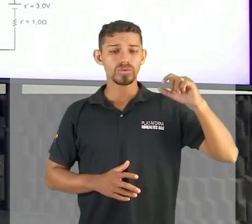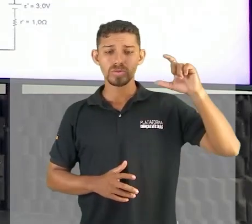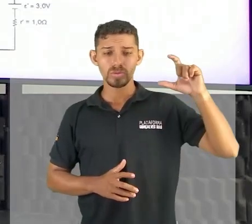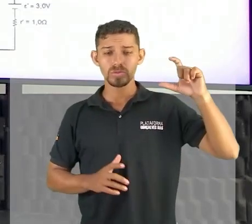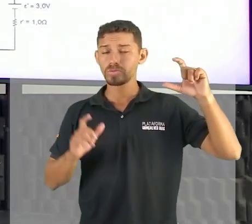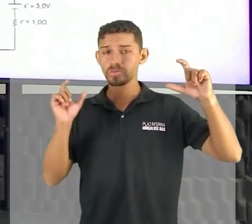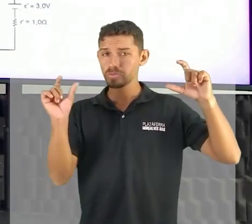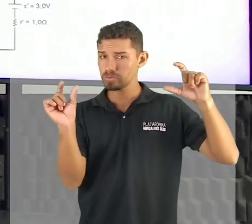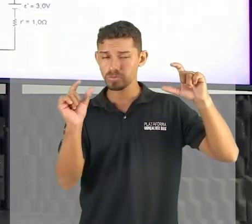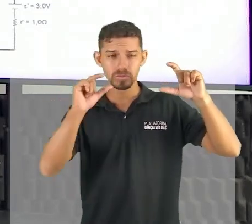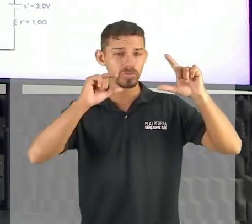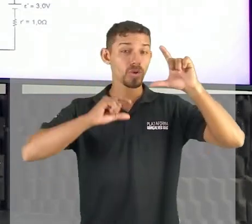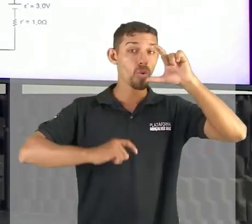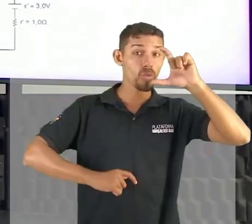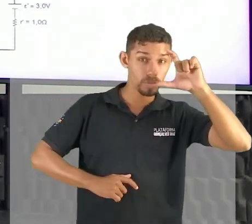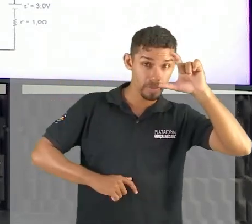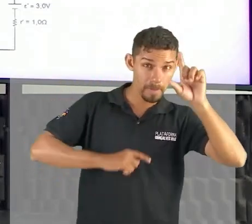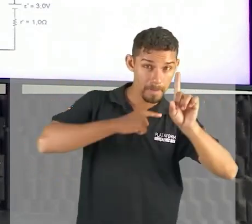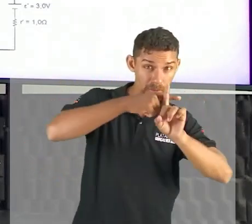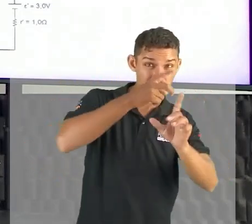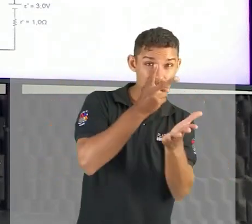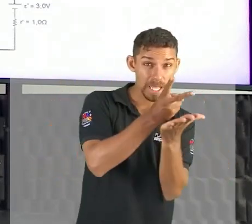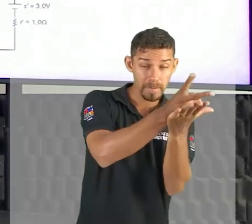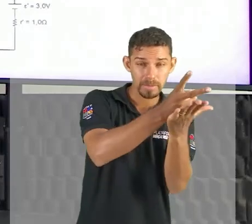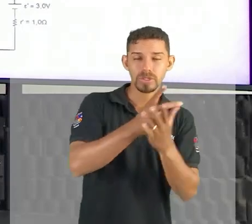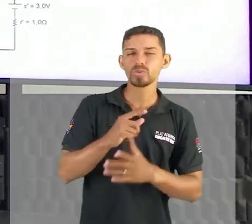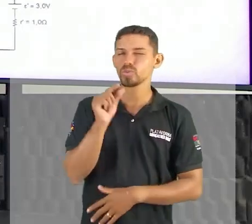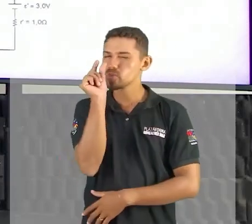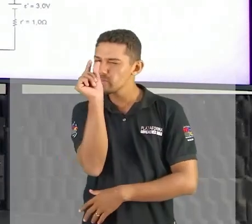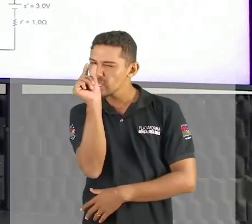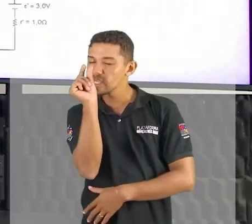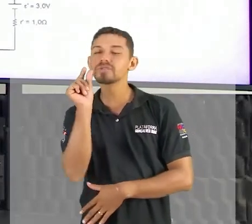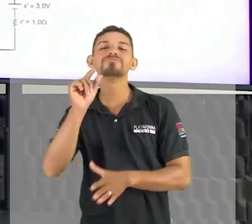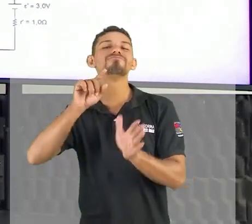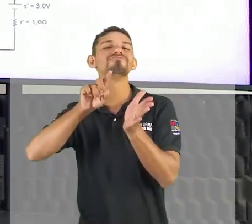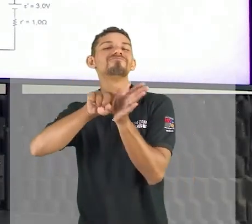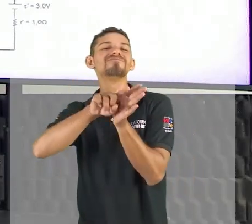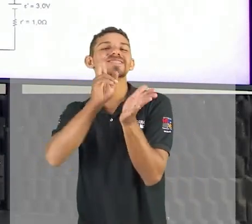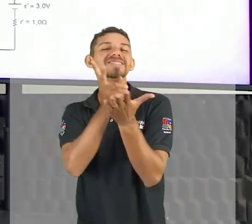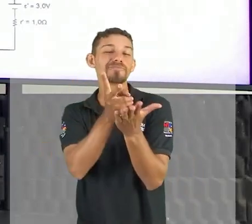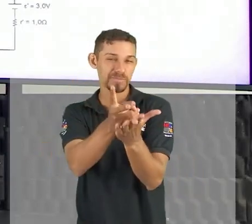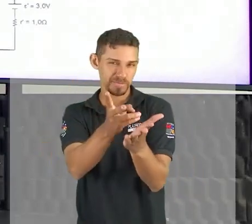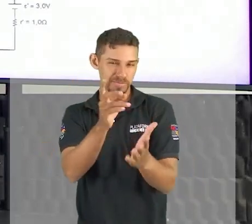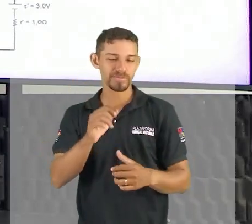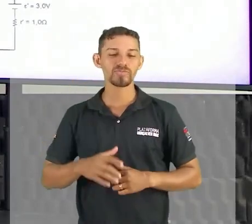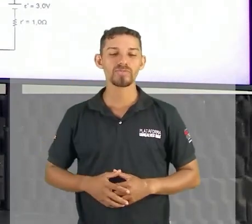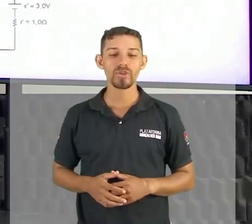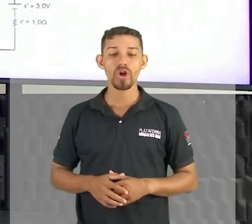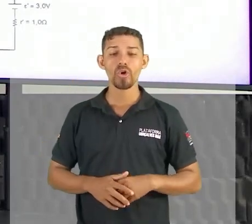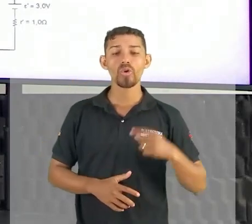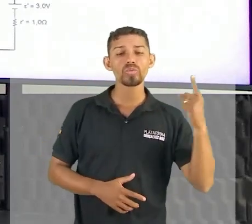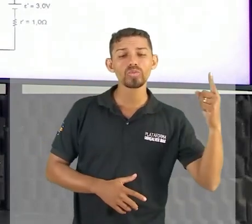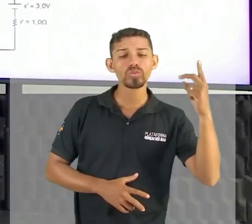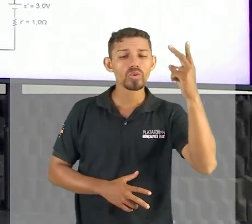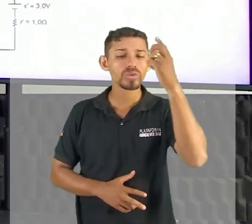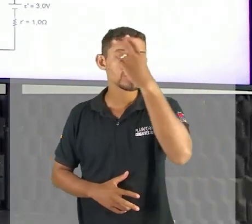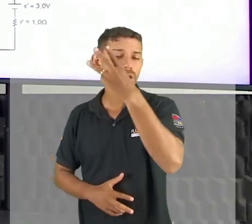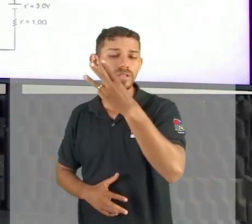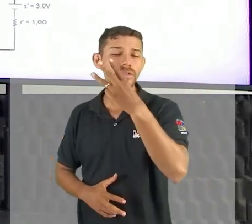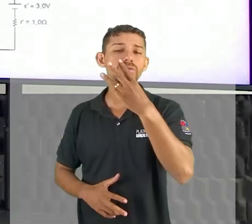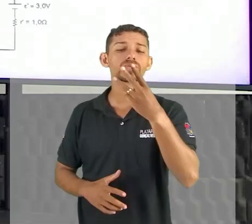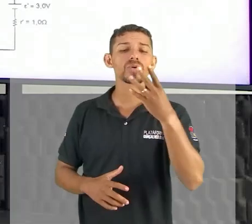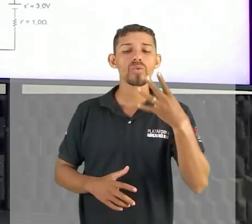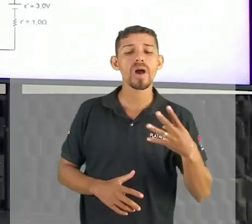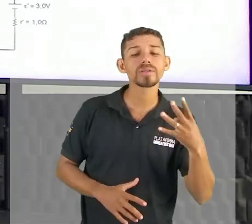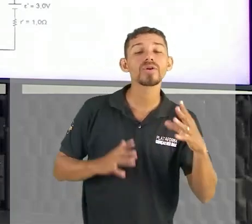aí o resto aqui ó 1 2 3 4 são resistores como é que marca a polaridade nos